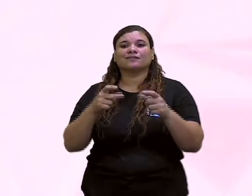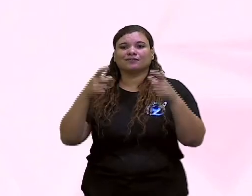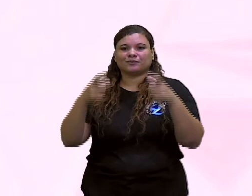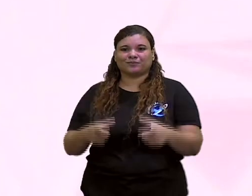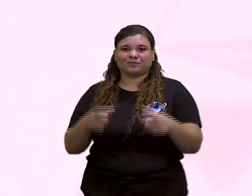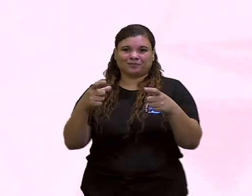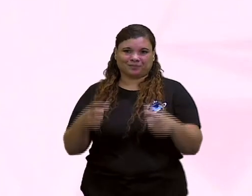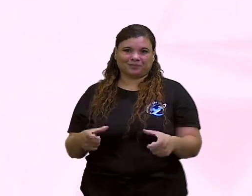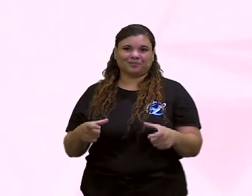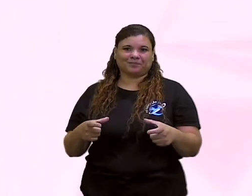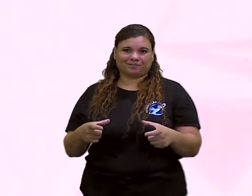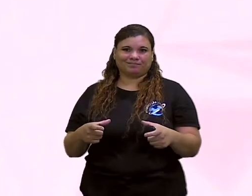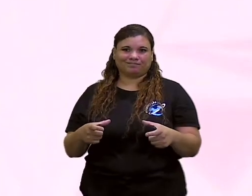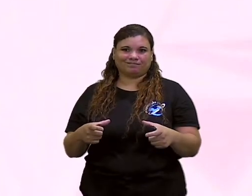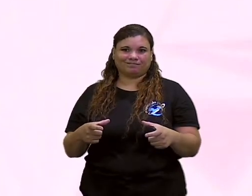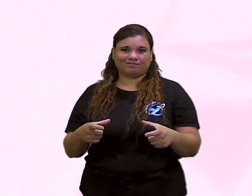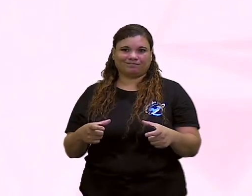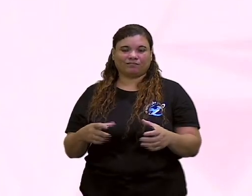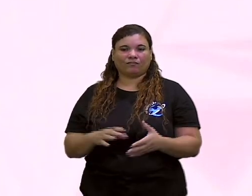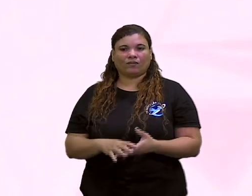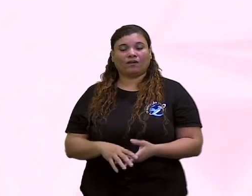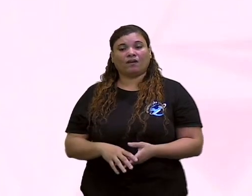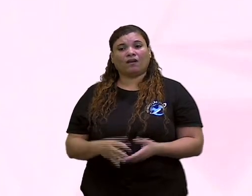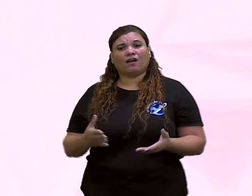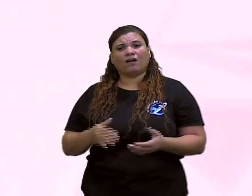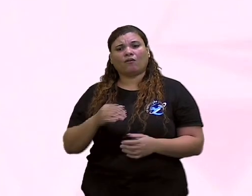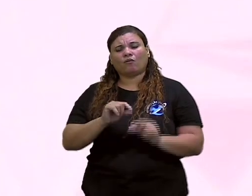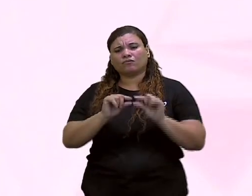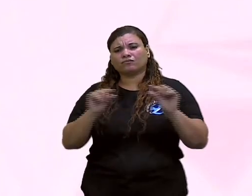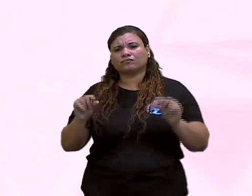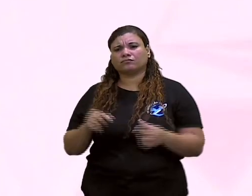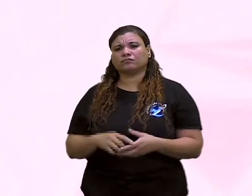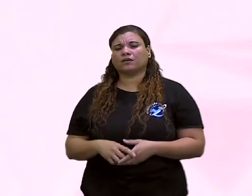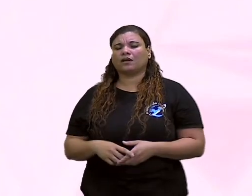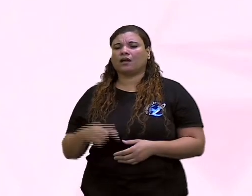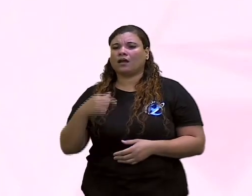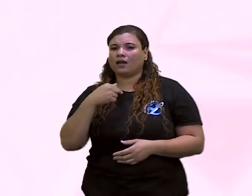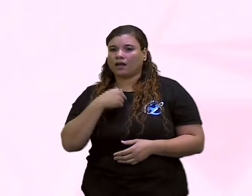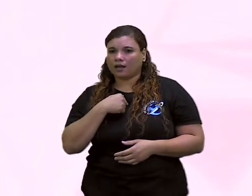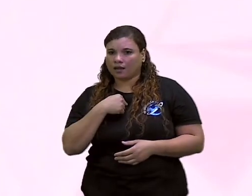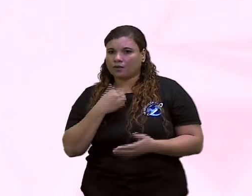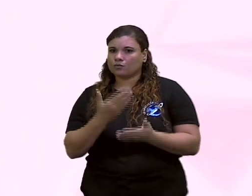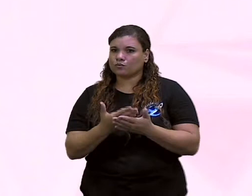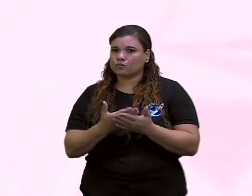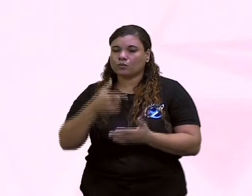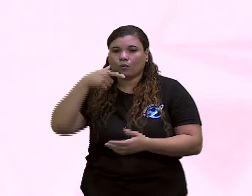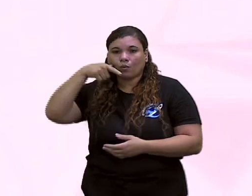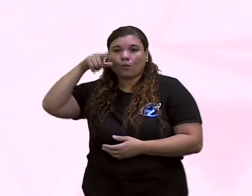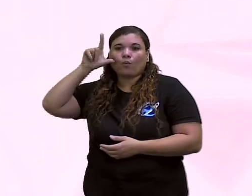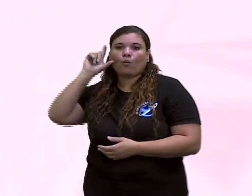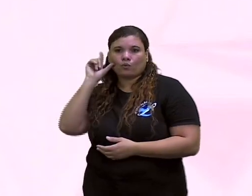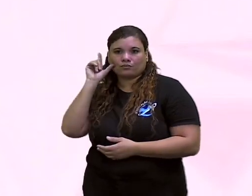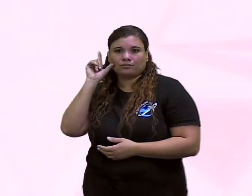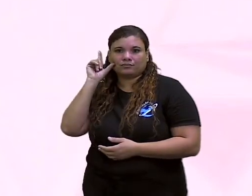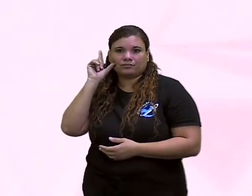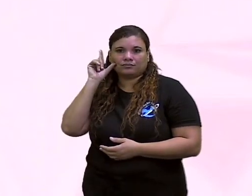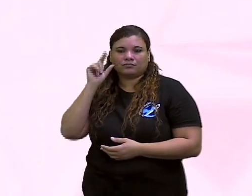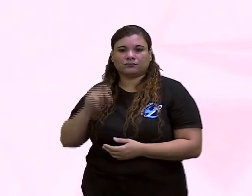lugar. Eu estudei ontem. O ontem trouxe a informação aí, não é mesmo?